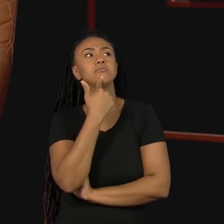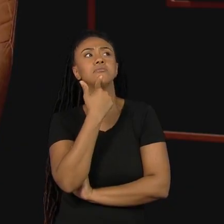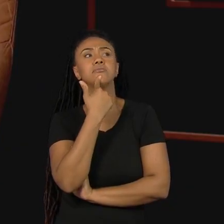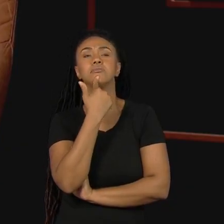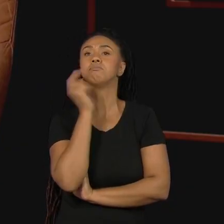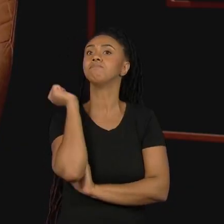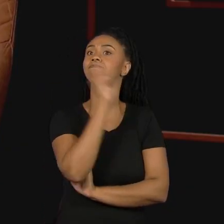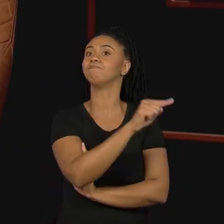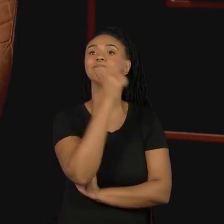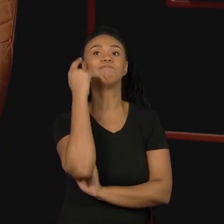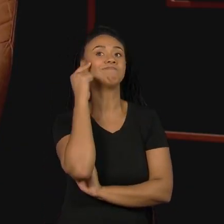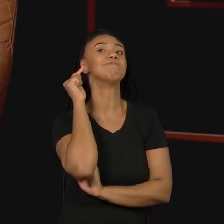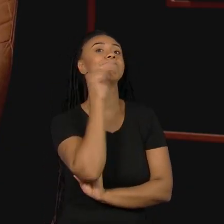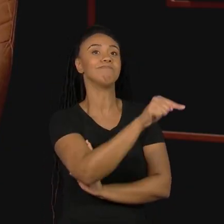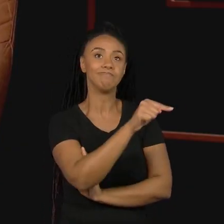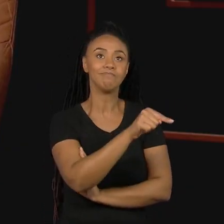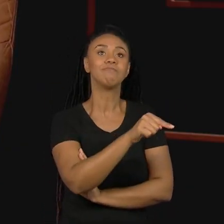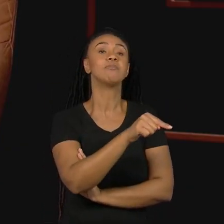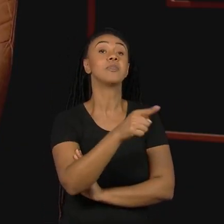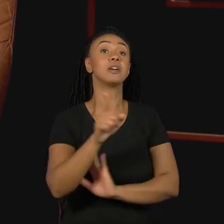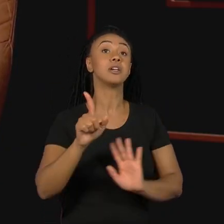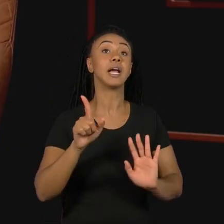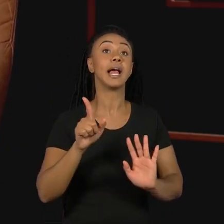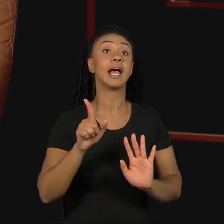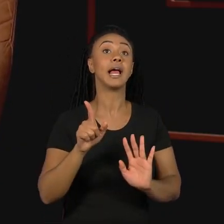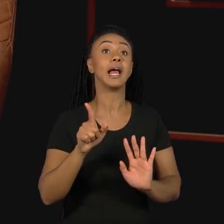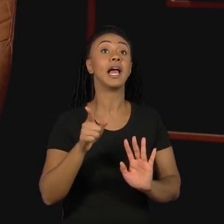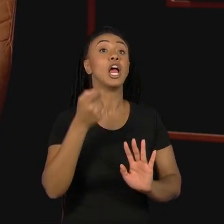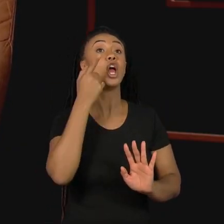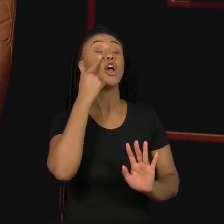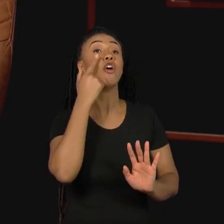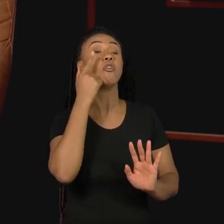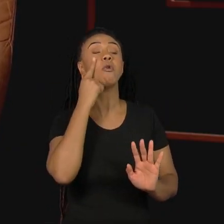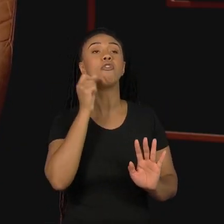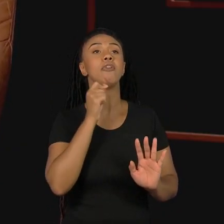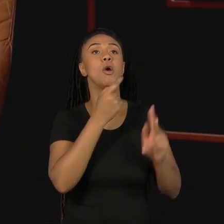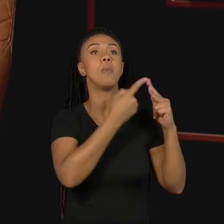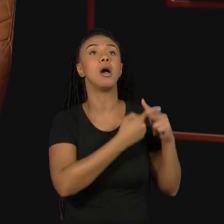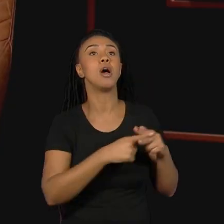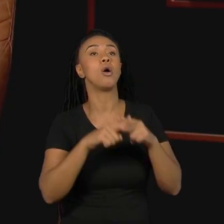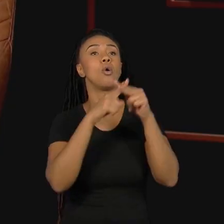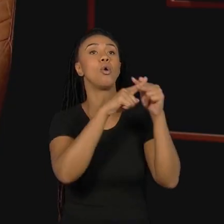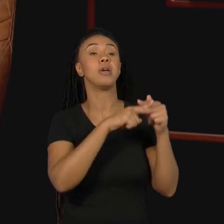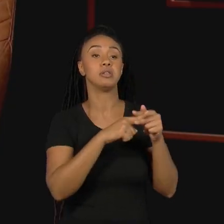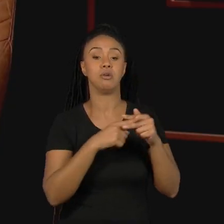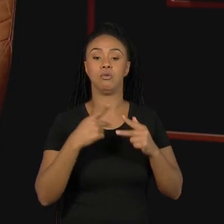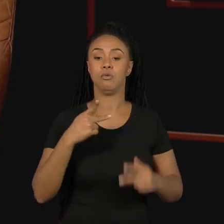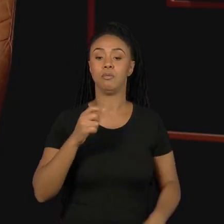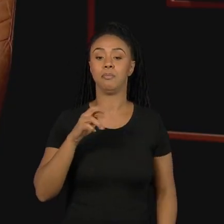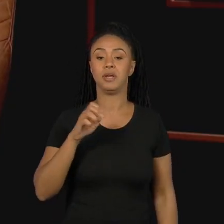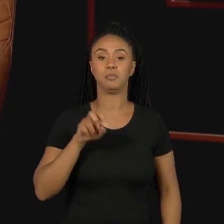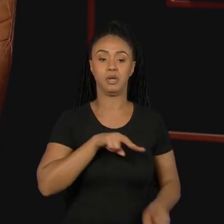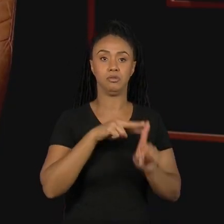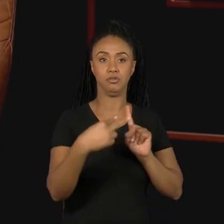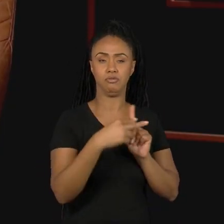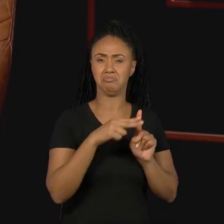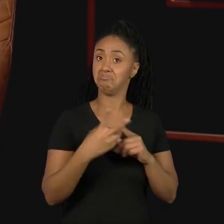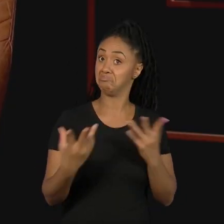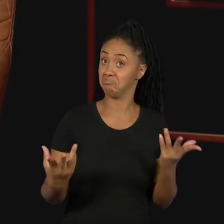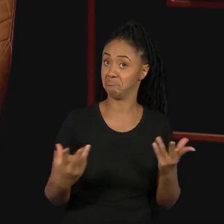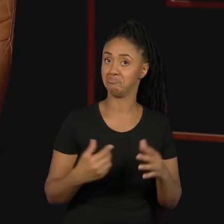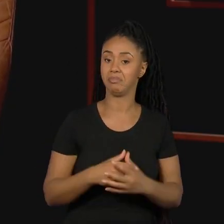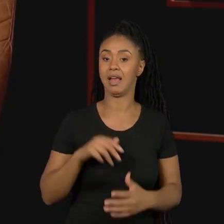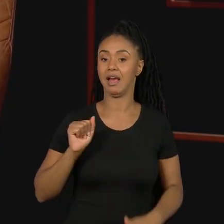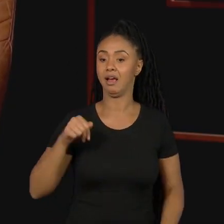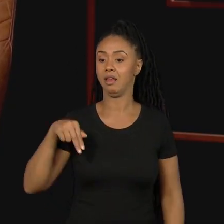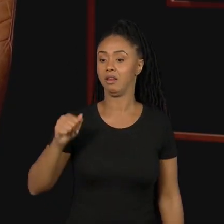vamos fazer aqui uma prova de correção de perspectiva, anamorfose. E, utilizando os